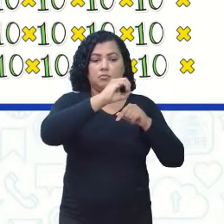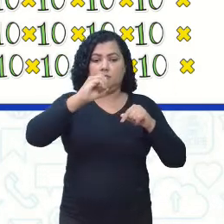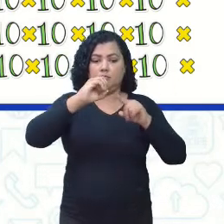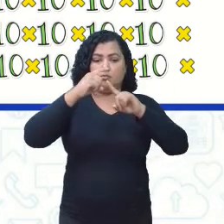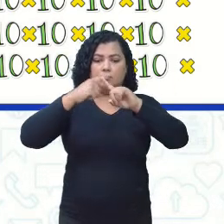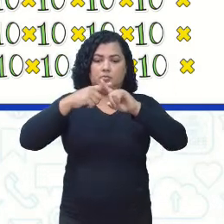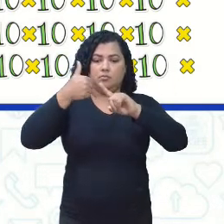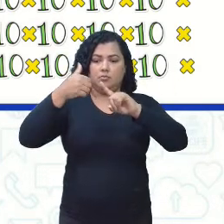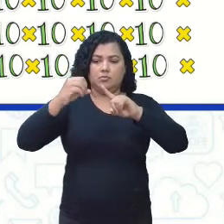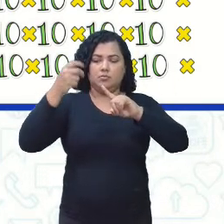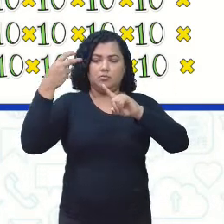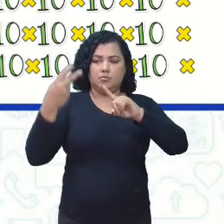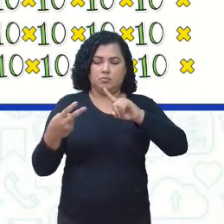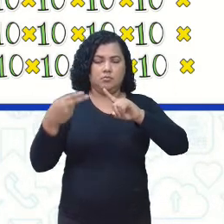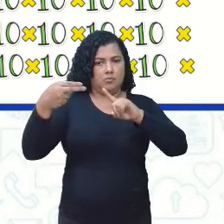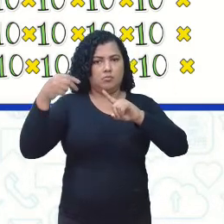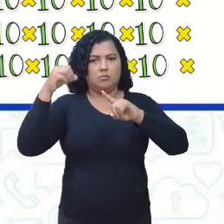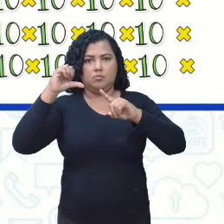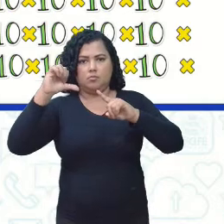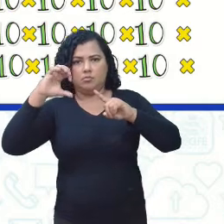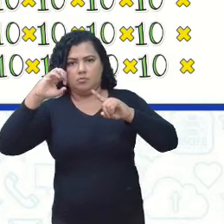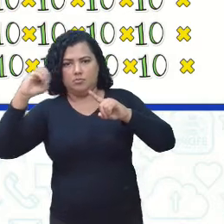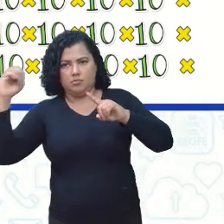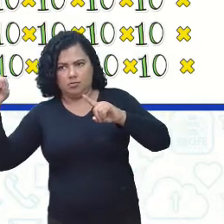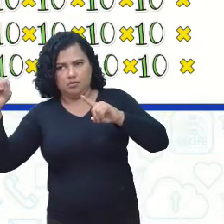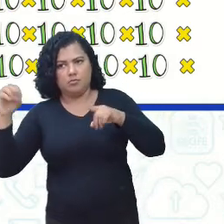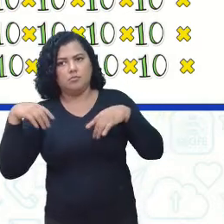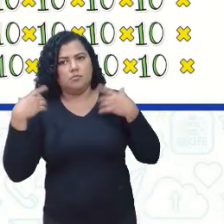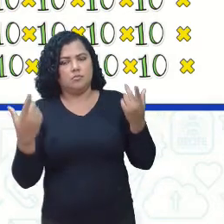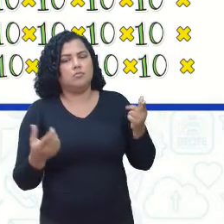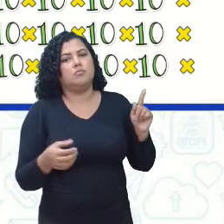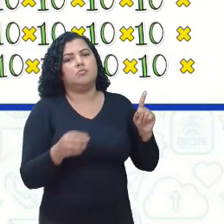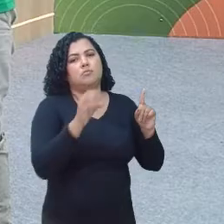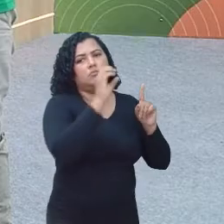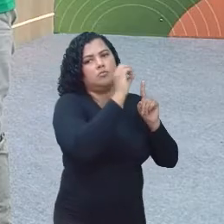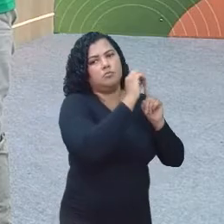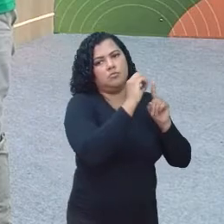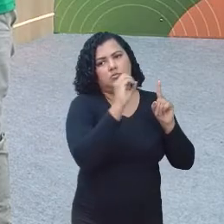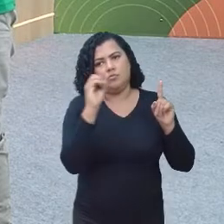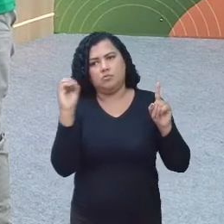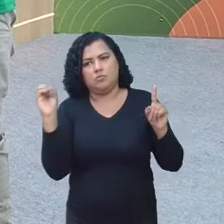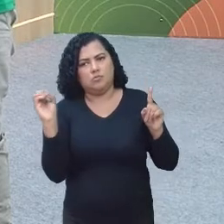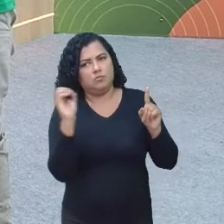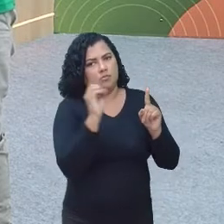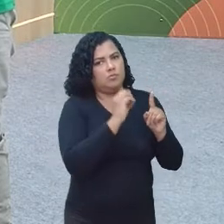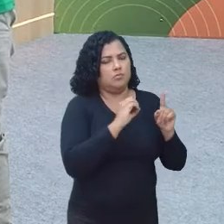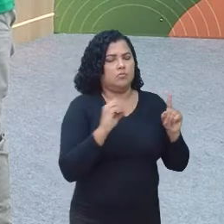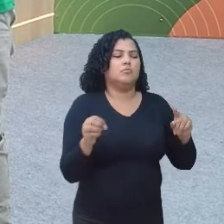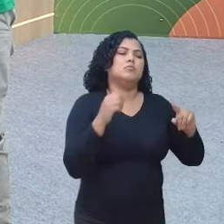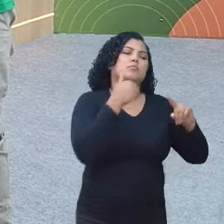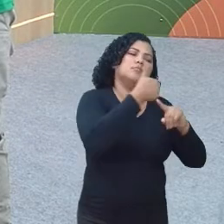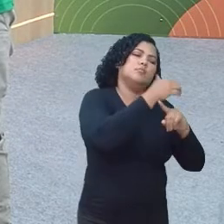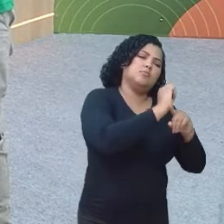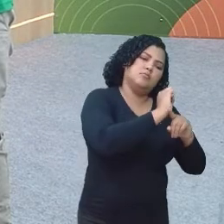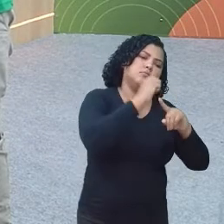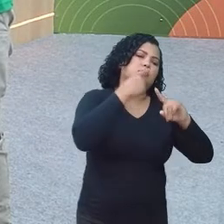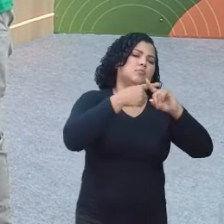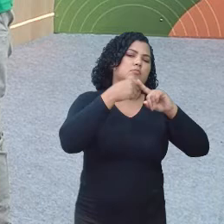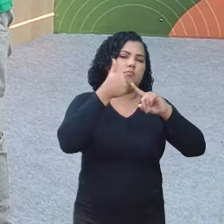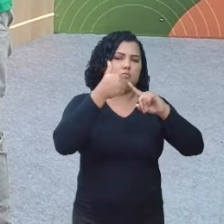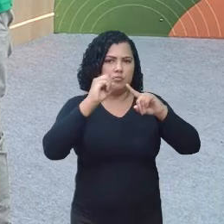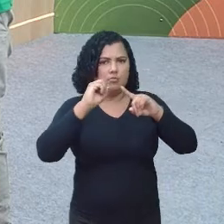vai tendo mais um zero, né? Então nesse caso aí, se eu fizer 10 vezes 10 vezes 10 vezes